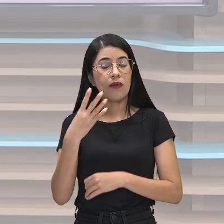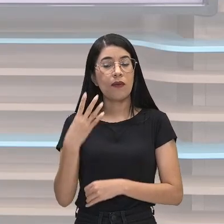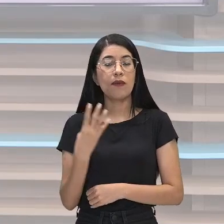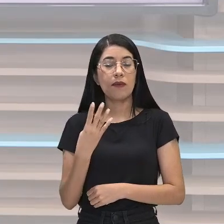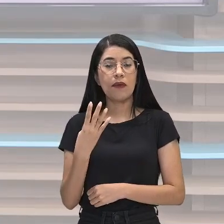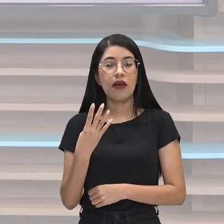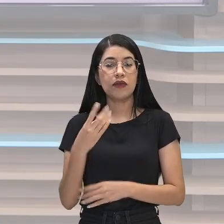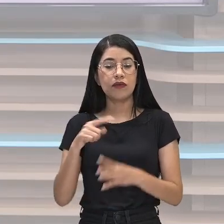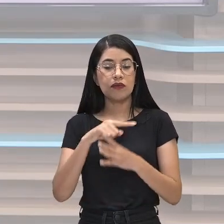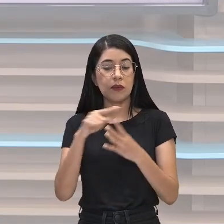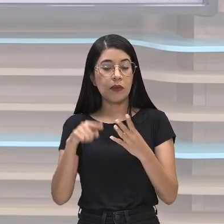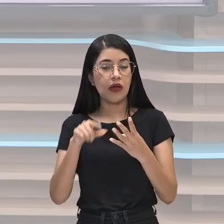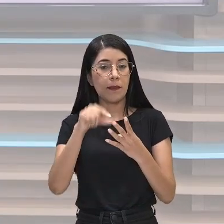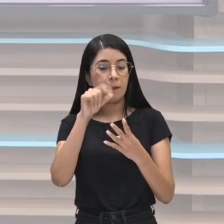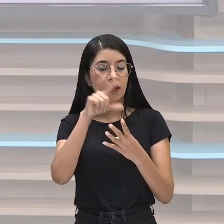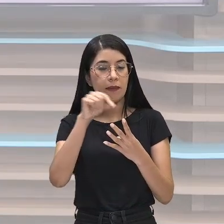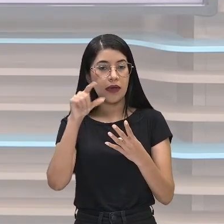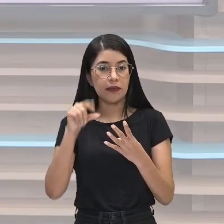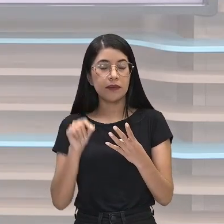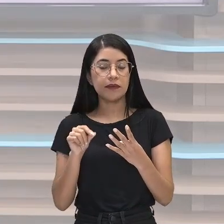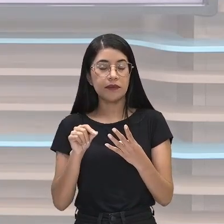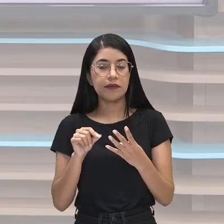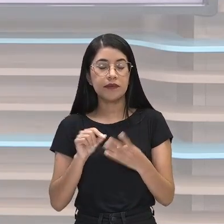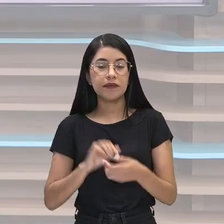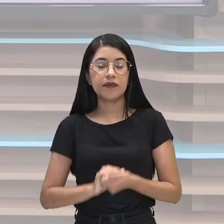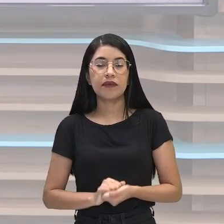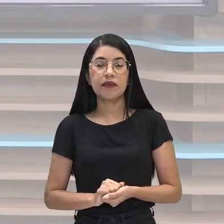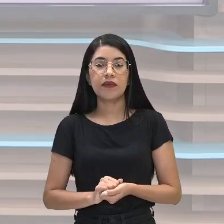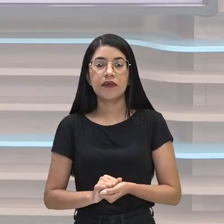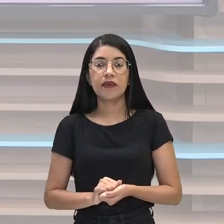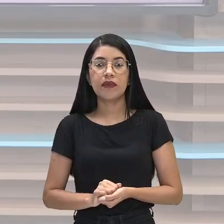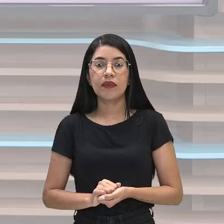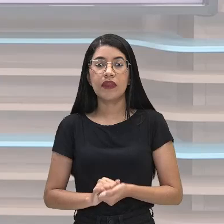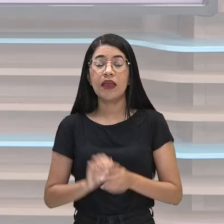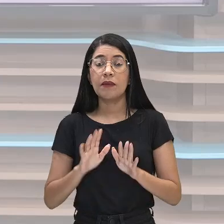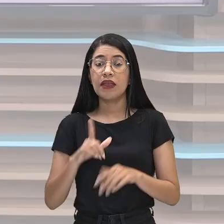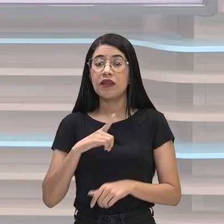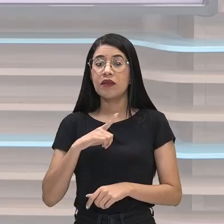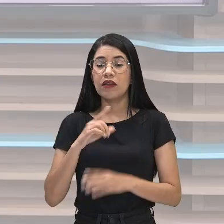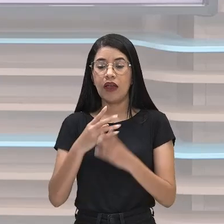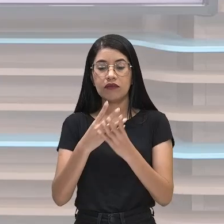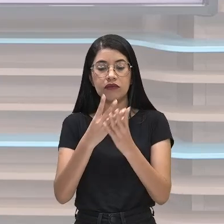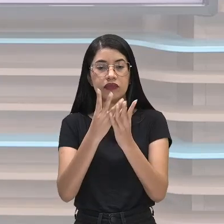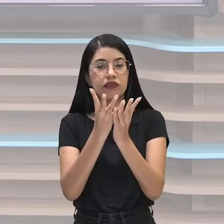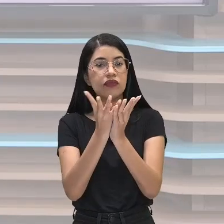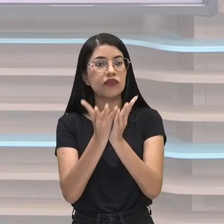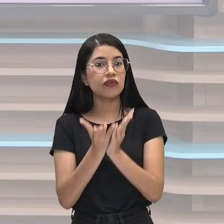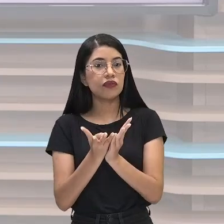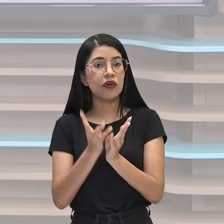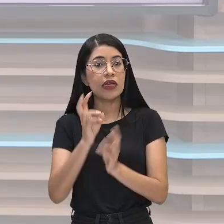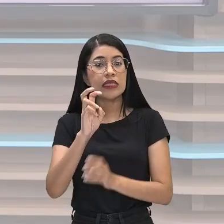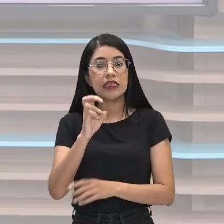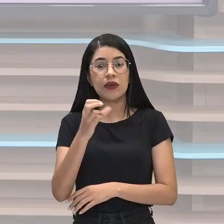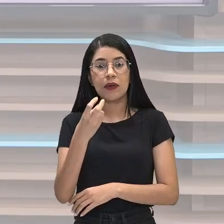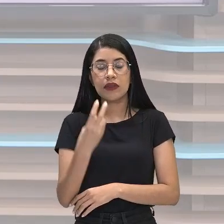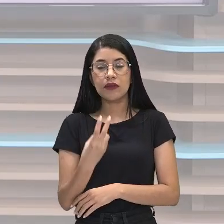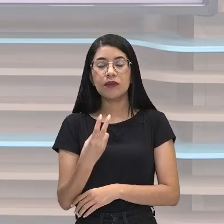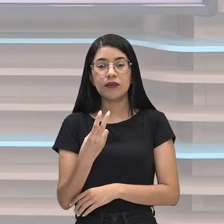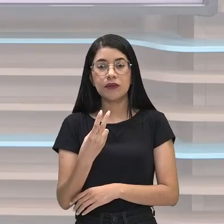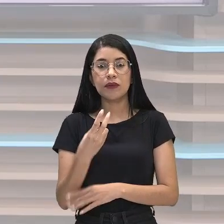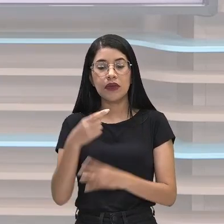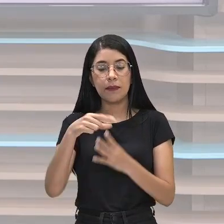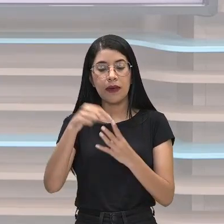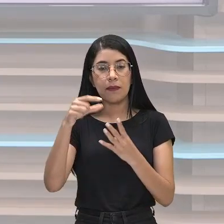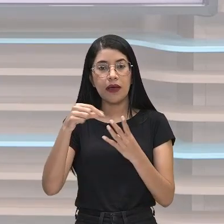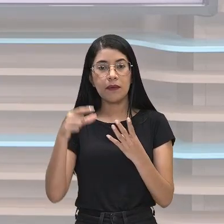4 opções de dama que tem no baralho. E o que eu tenho? Eu tenho um baralho todo que tem 52 cartas,